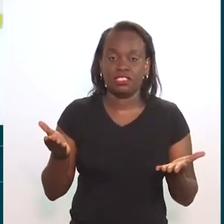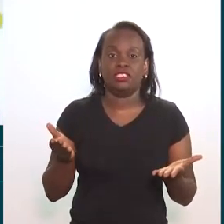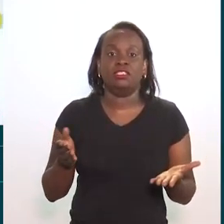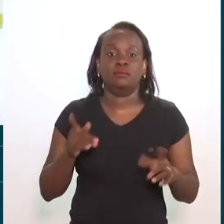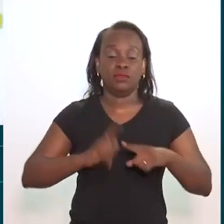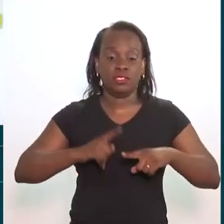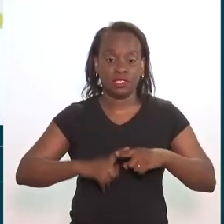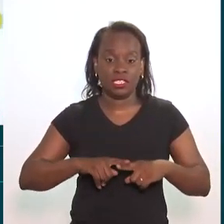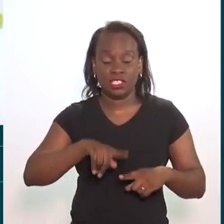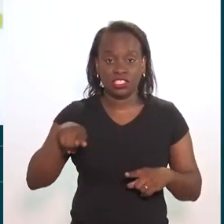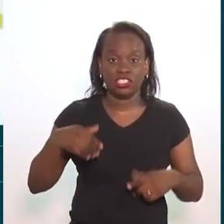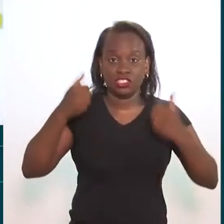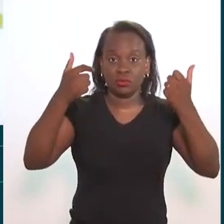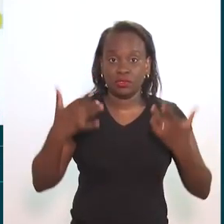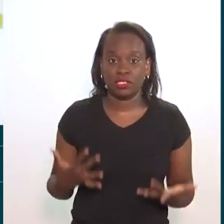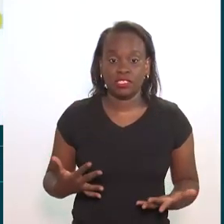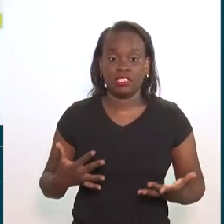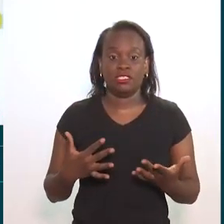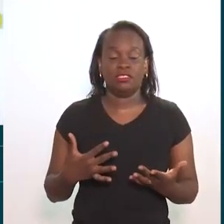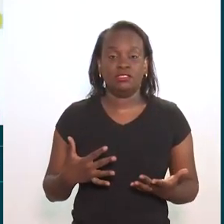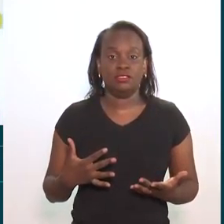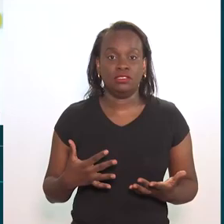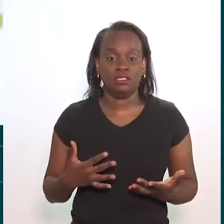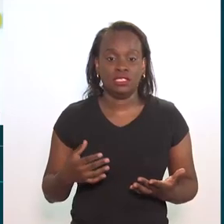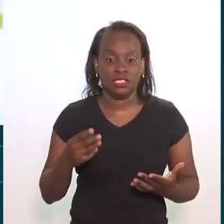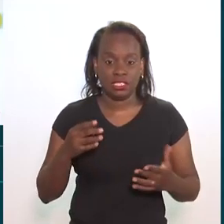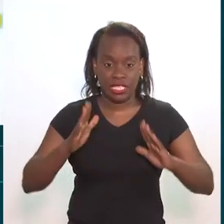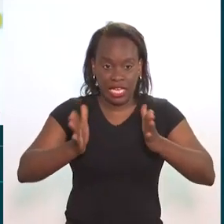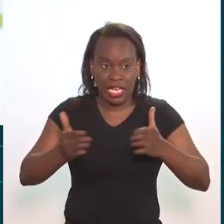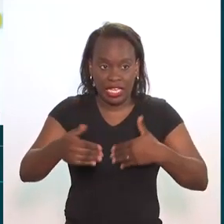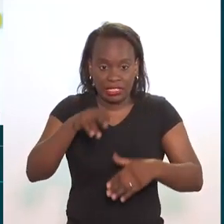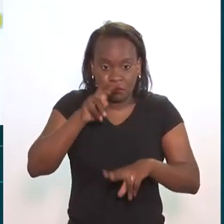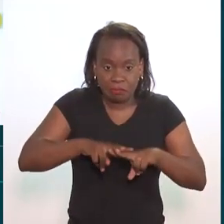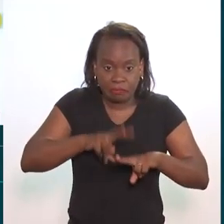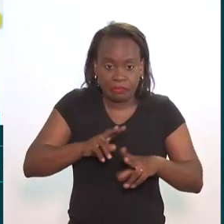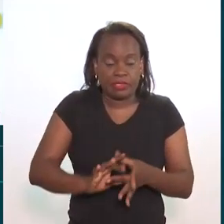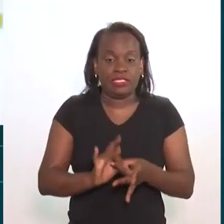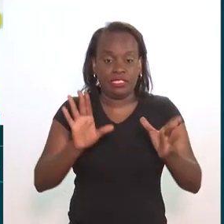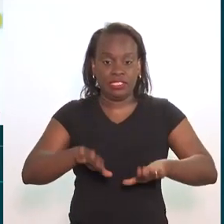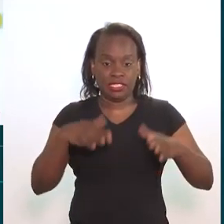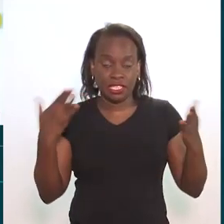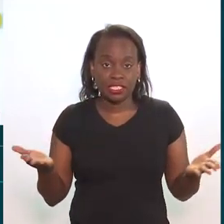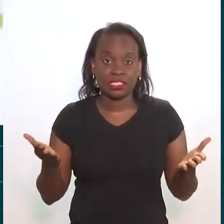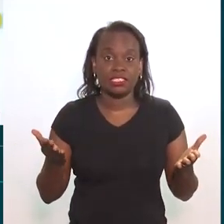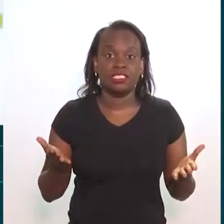de vocês, porque quando a gente está falando em sair da caixa, né,